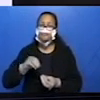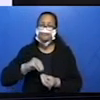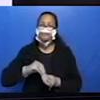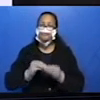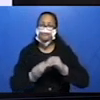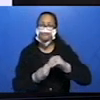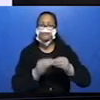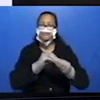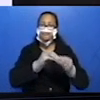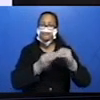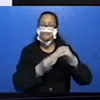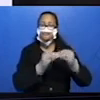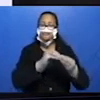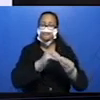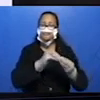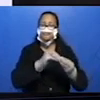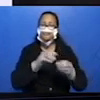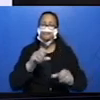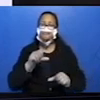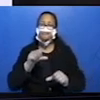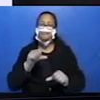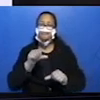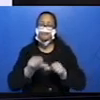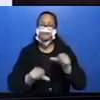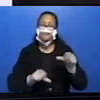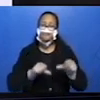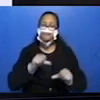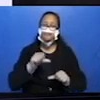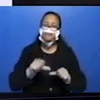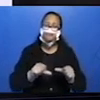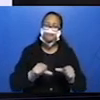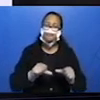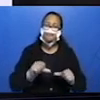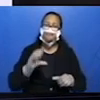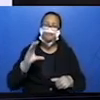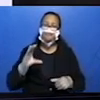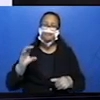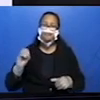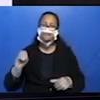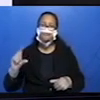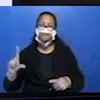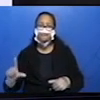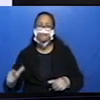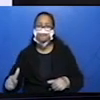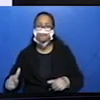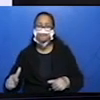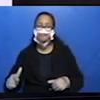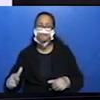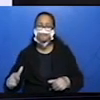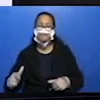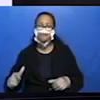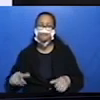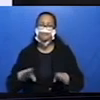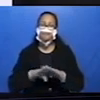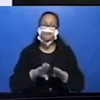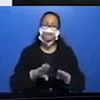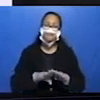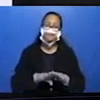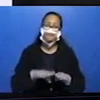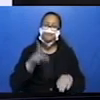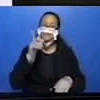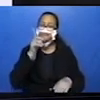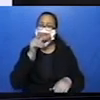existentes no ambiente, o gás carbônico e a água, em alimento. O alimento é